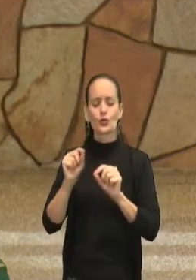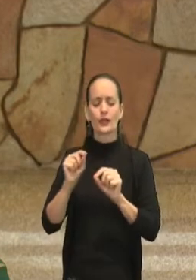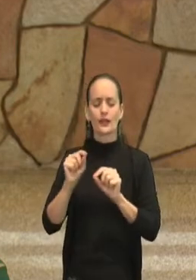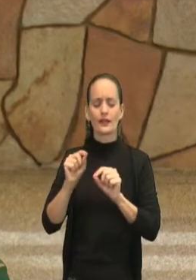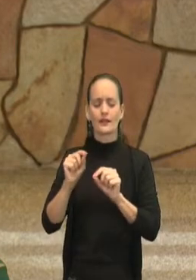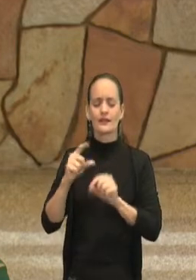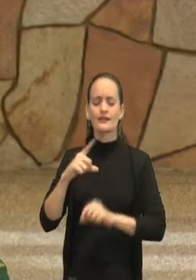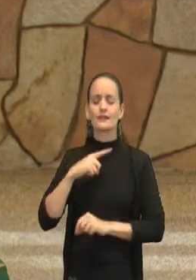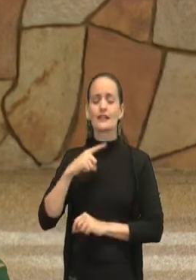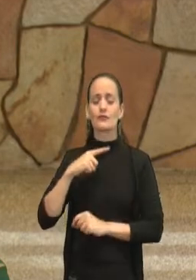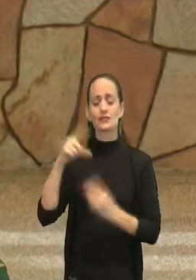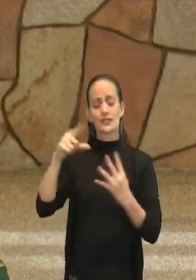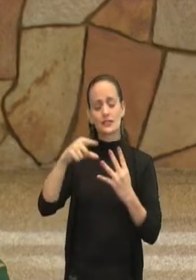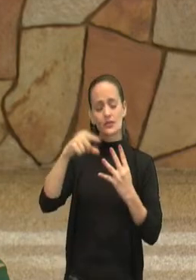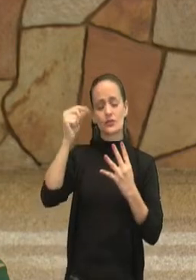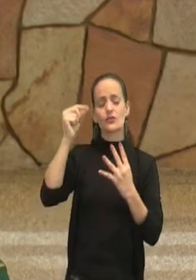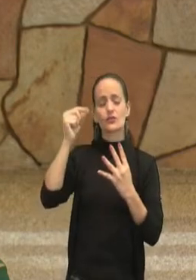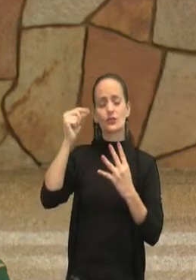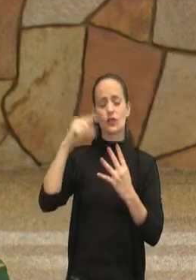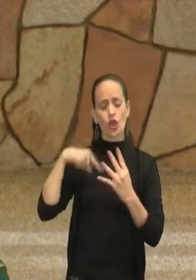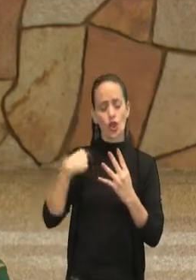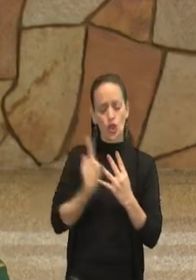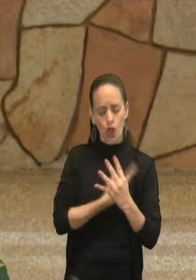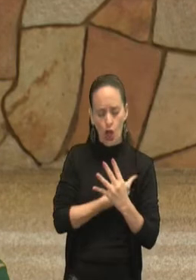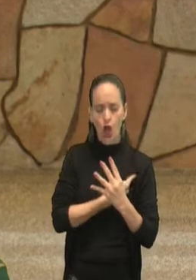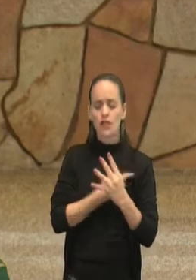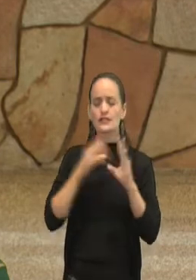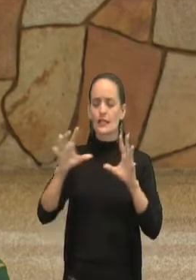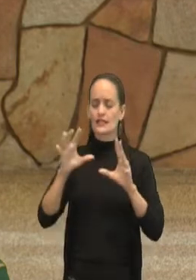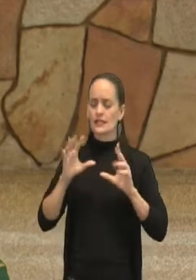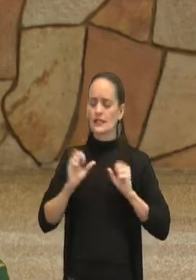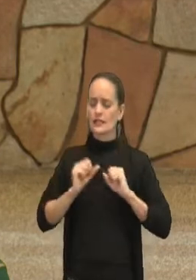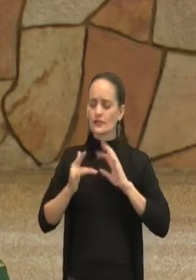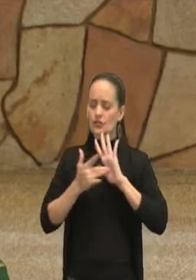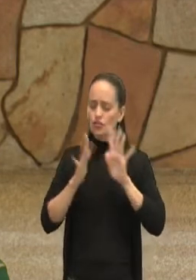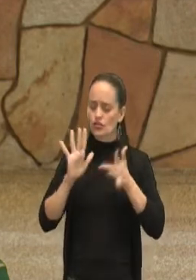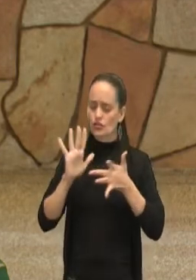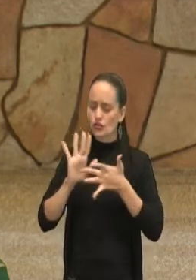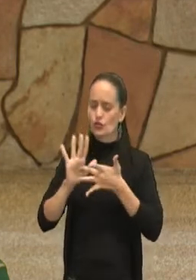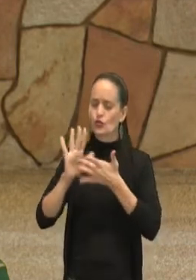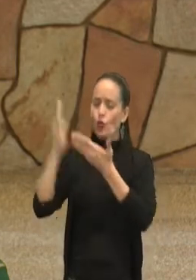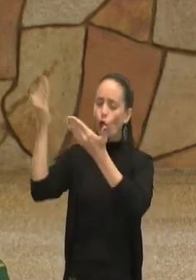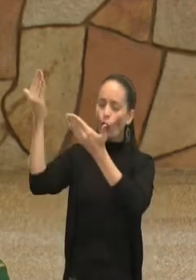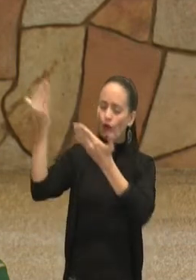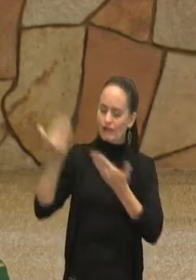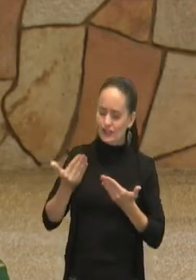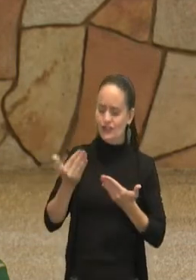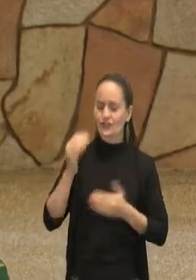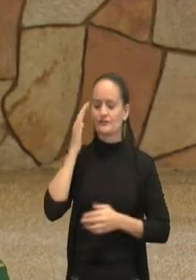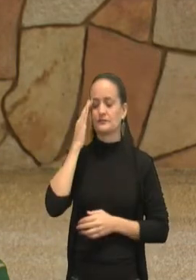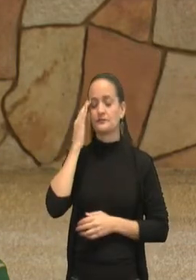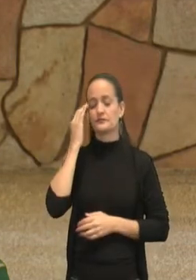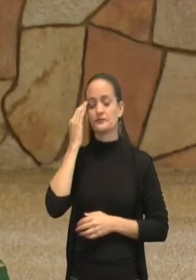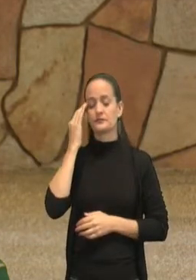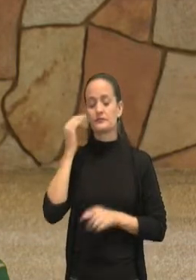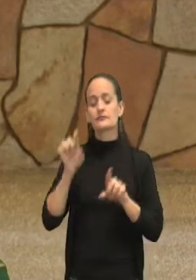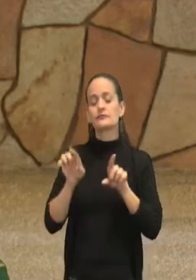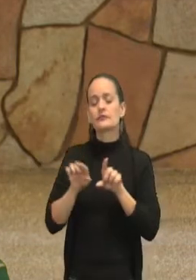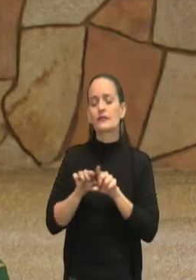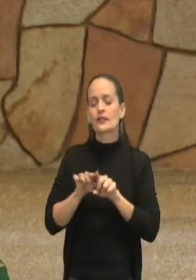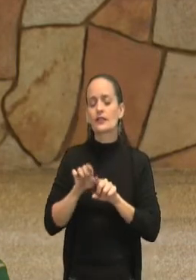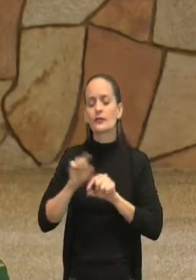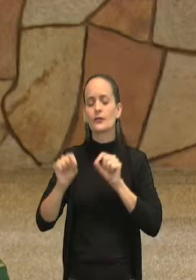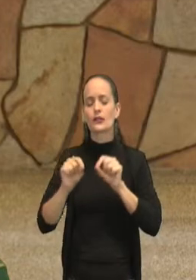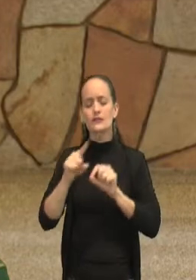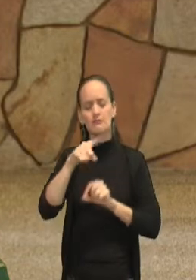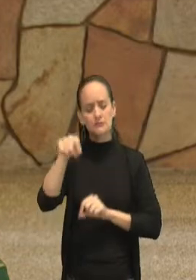sido escolhidos por Ti, nós, os que aceitamos o Teu convite. E aqueles, ó Deus, que estejam nos ouvindo